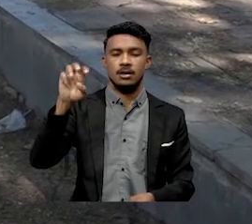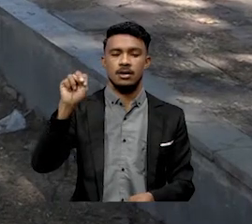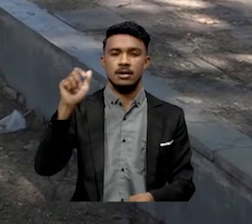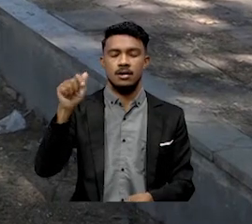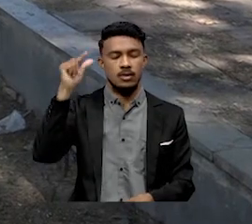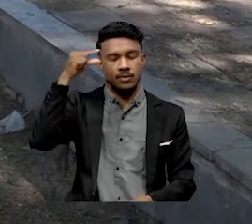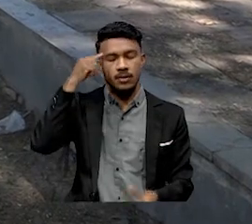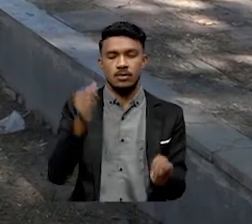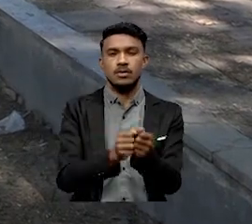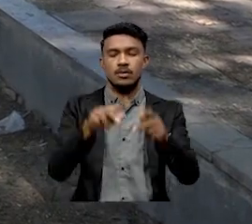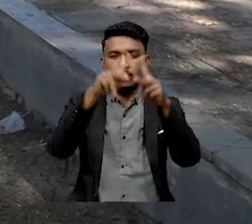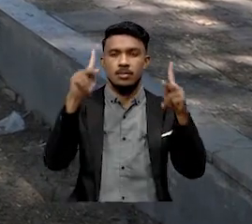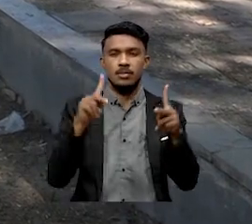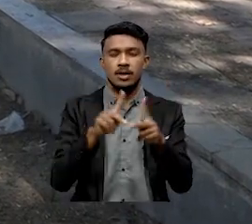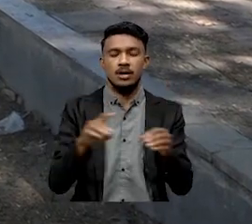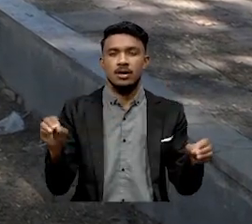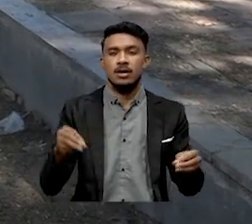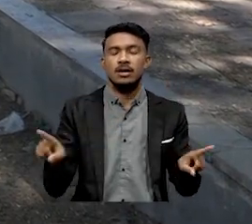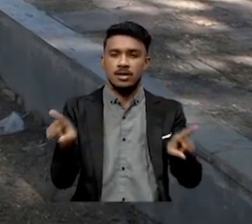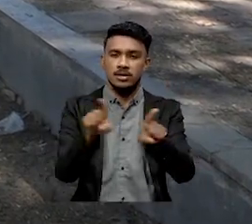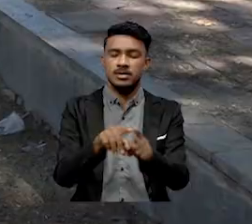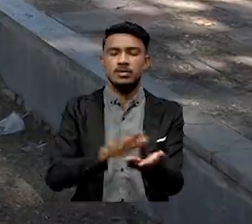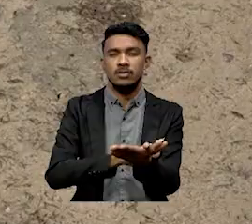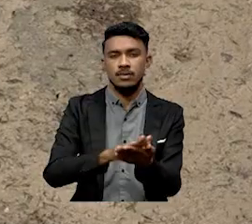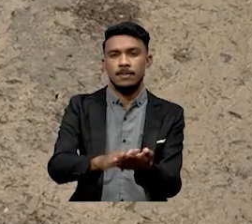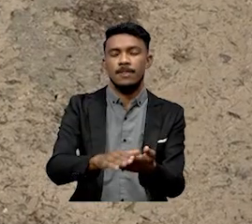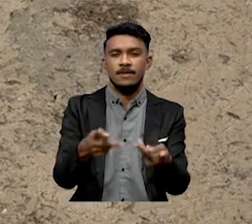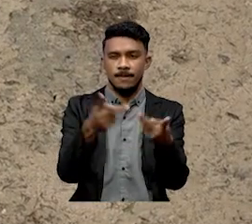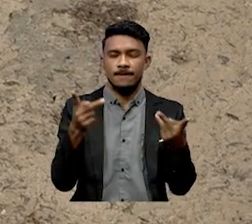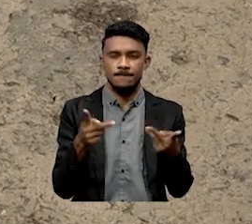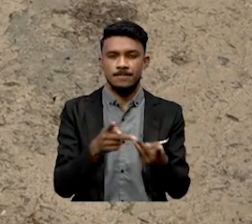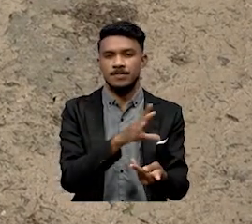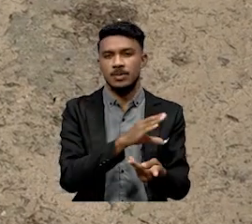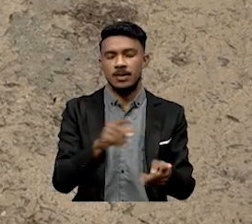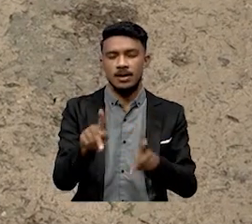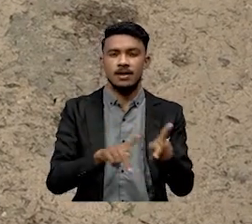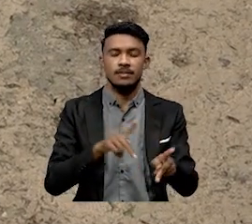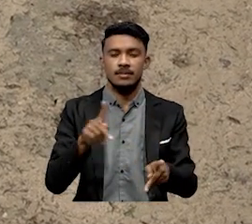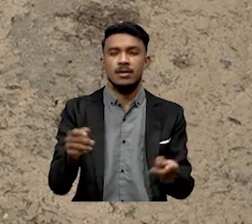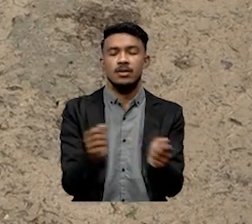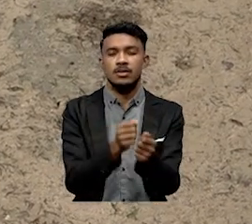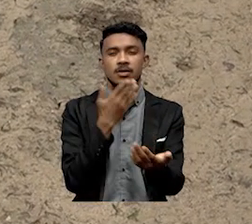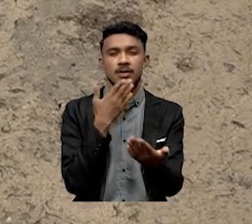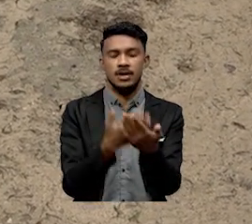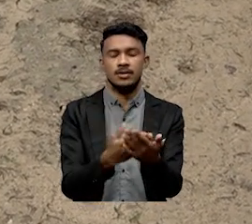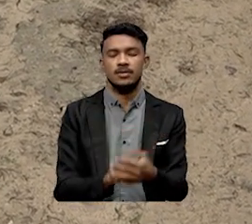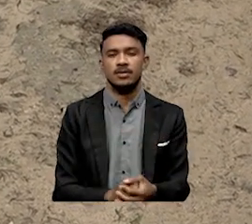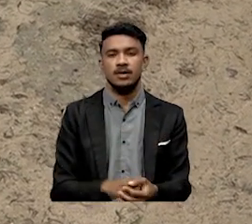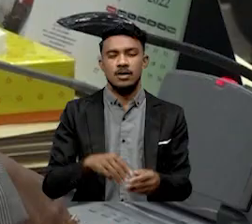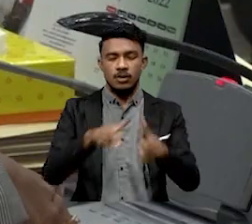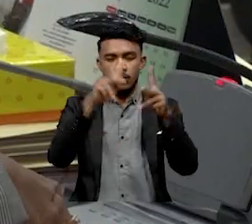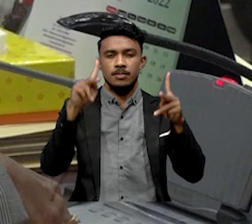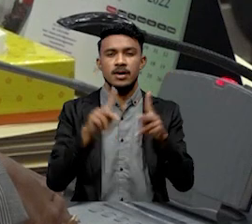la separa trabalhador ao lixo ou lixo, também governo la trata trabalhador hiracne ou digno. A companhia precisa